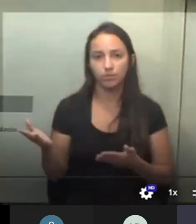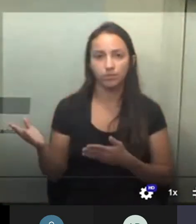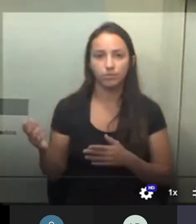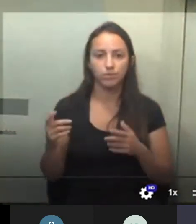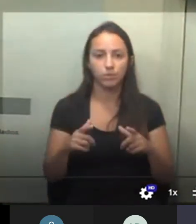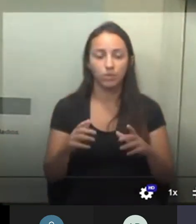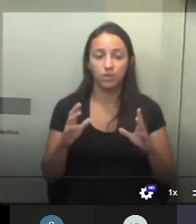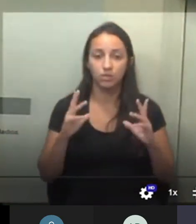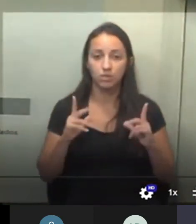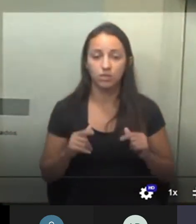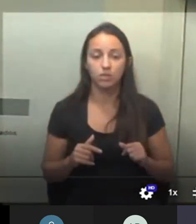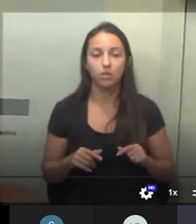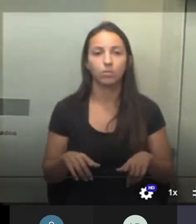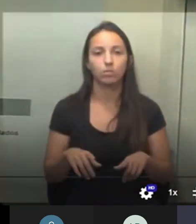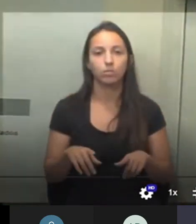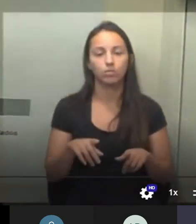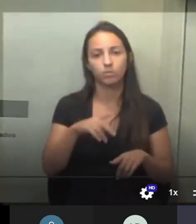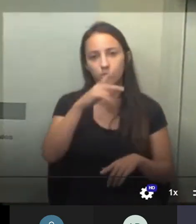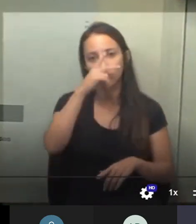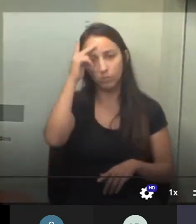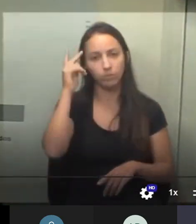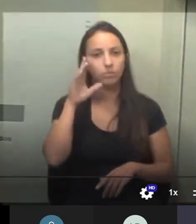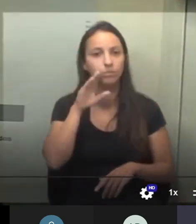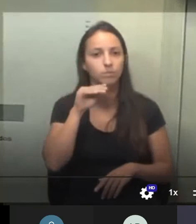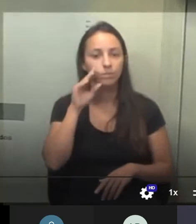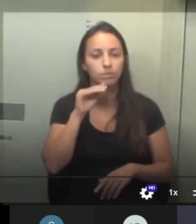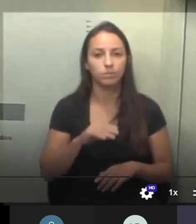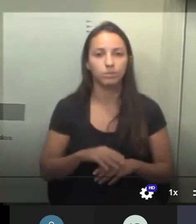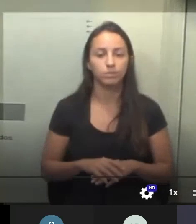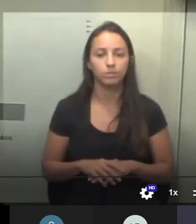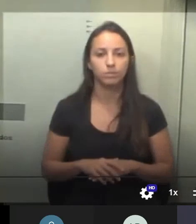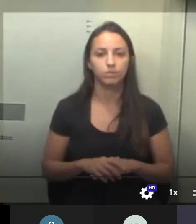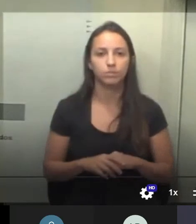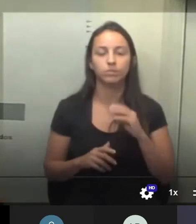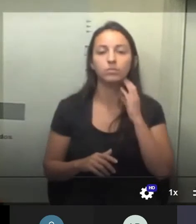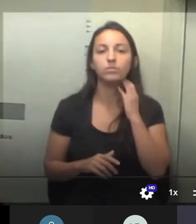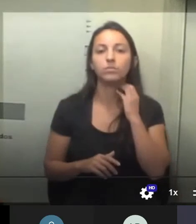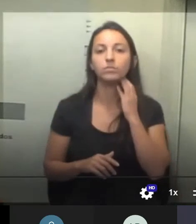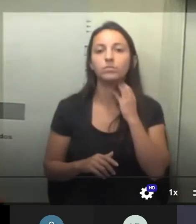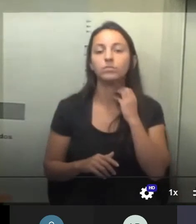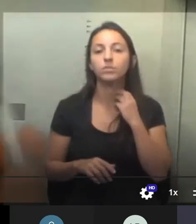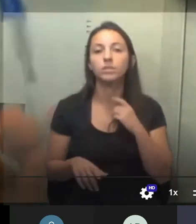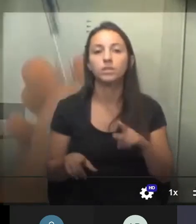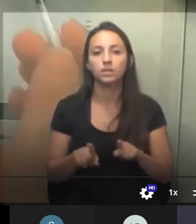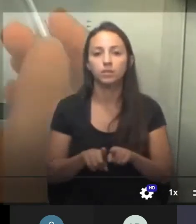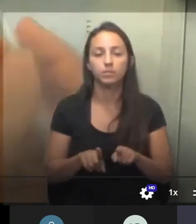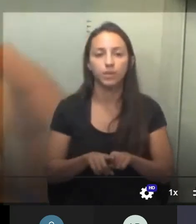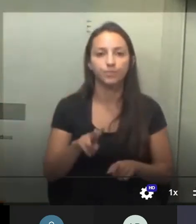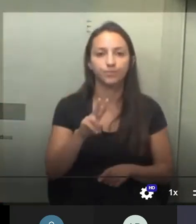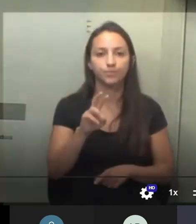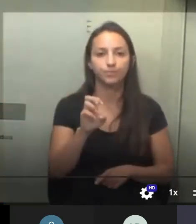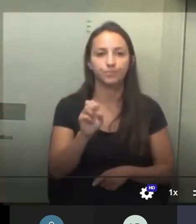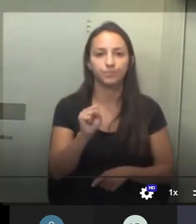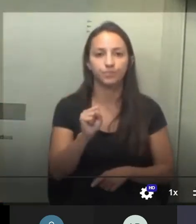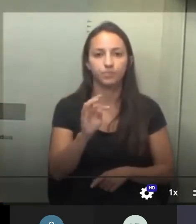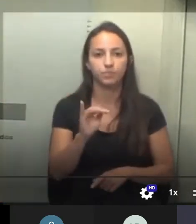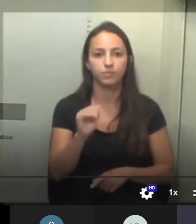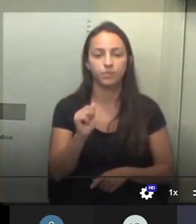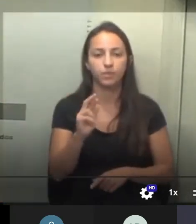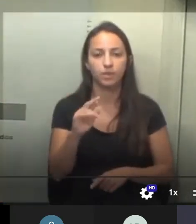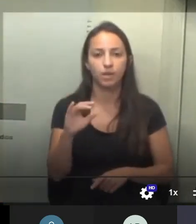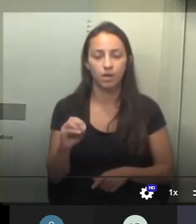higienização para os funcionários, que além do próprio sanitário, é um vestiário. A pessoa chega com a roupa de